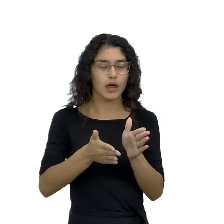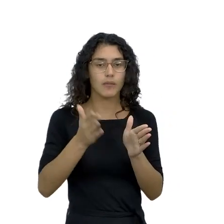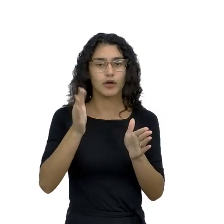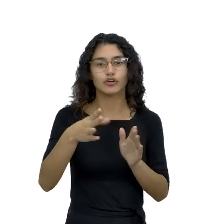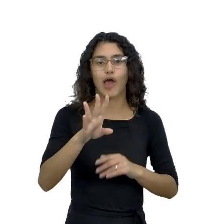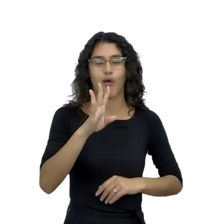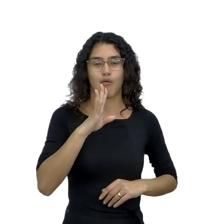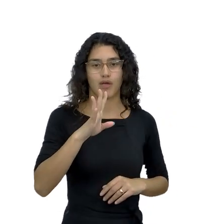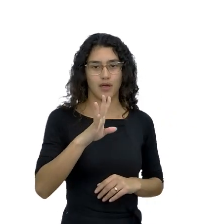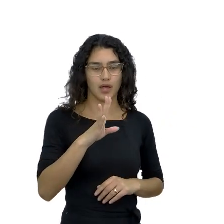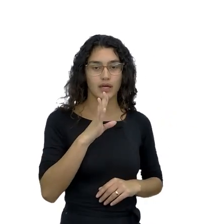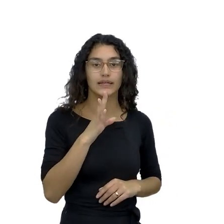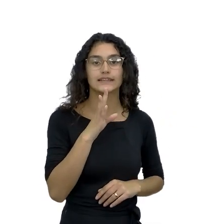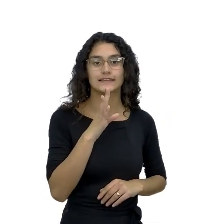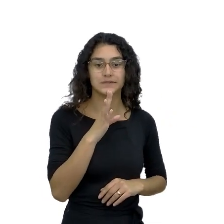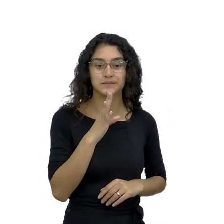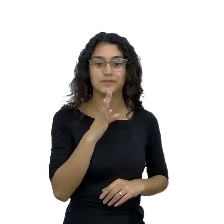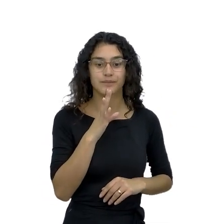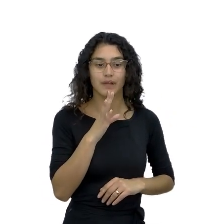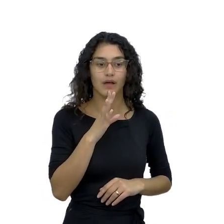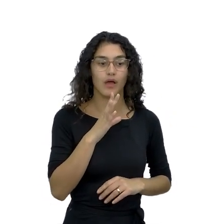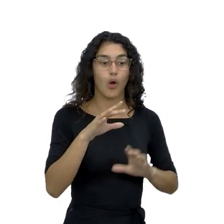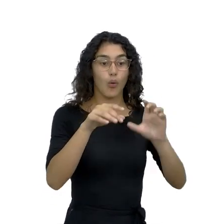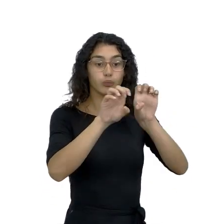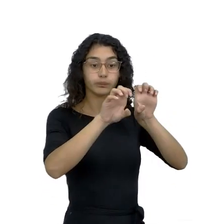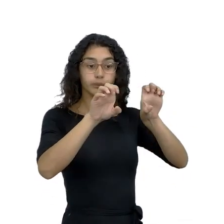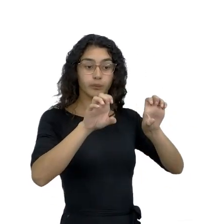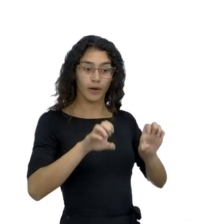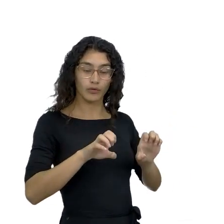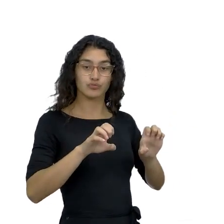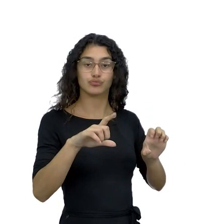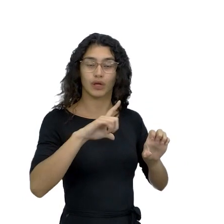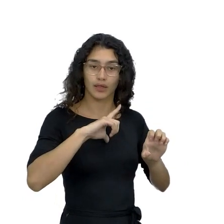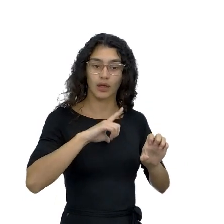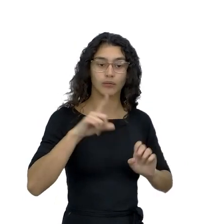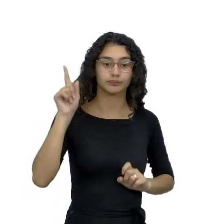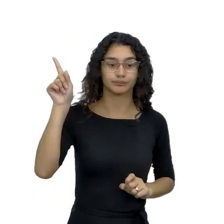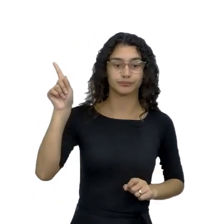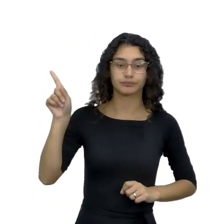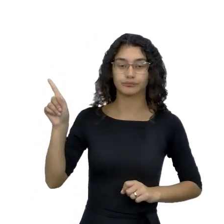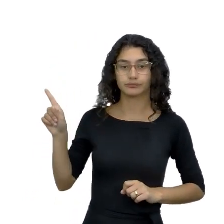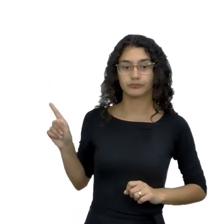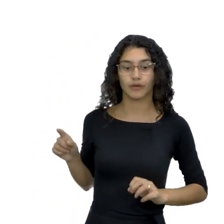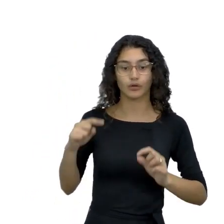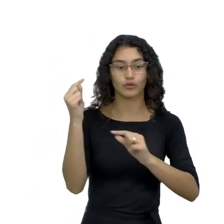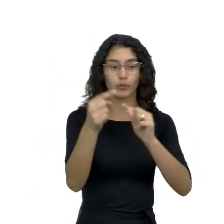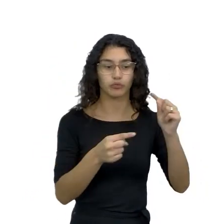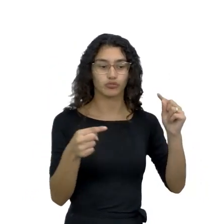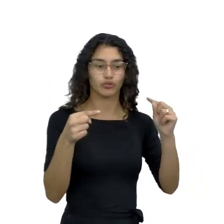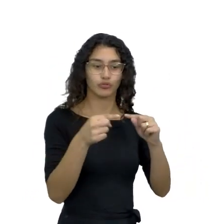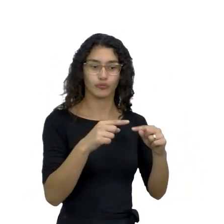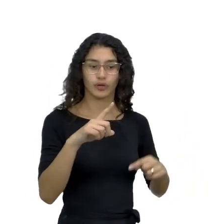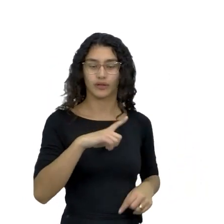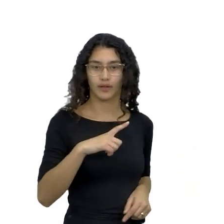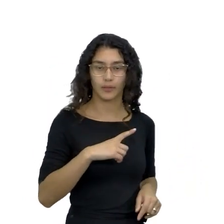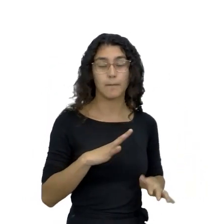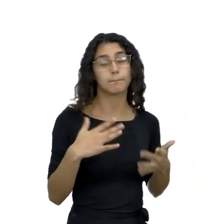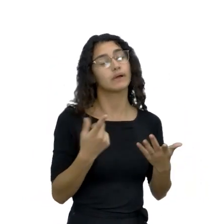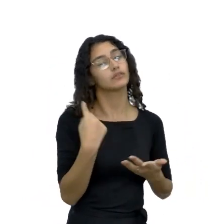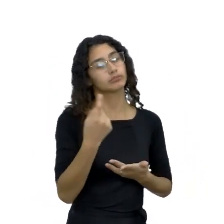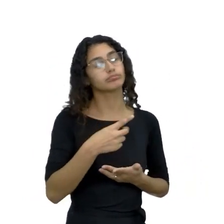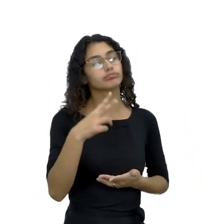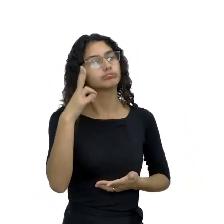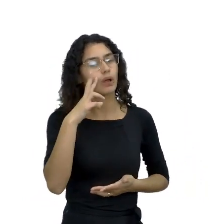já conheceu os eixos abaixo, tá? Desse objetivo específico. Mas a gente